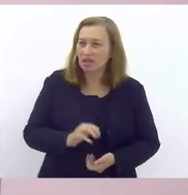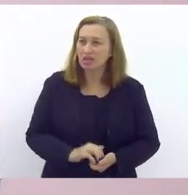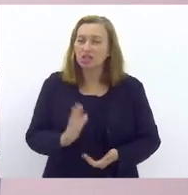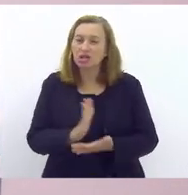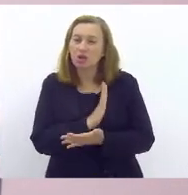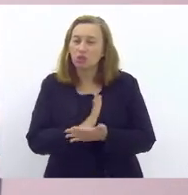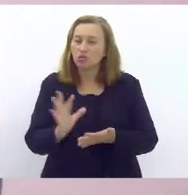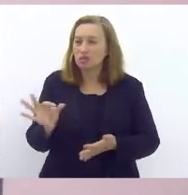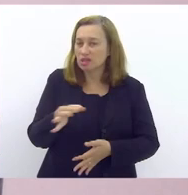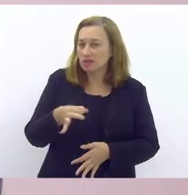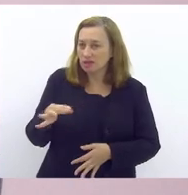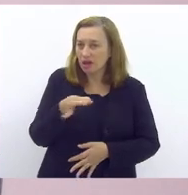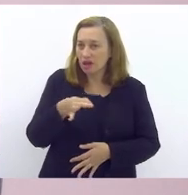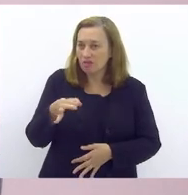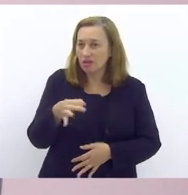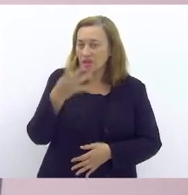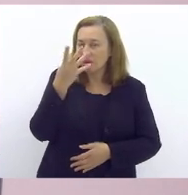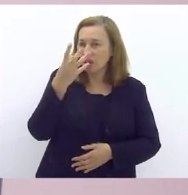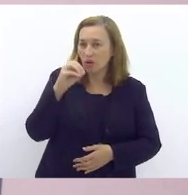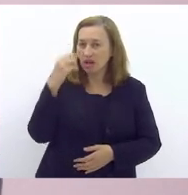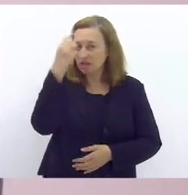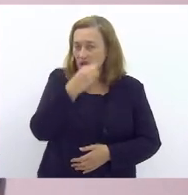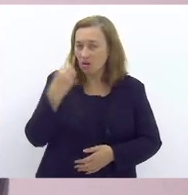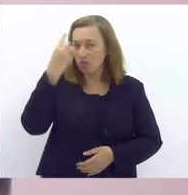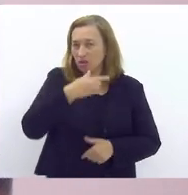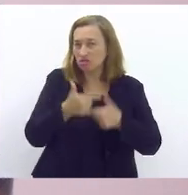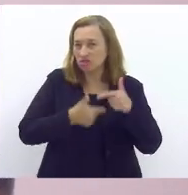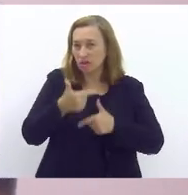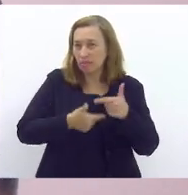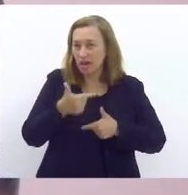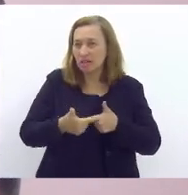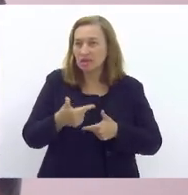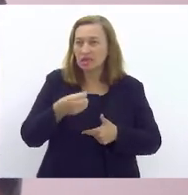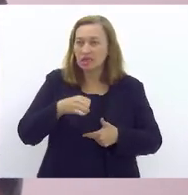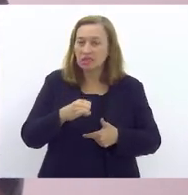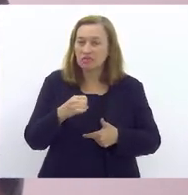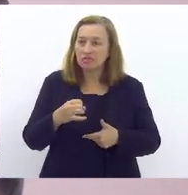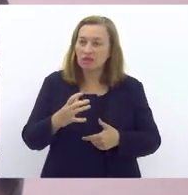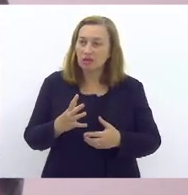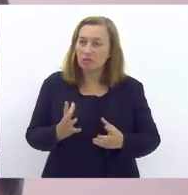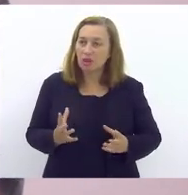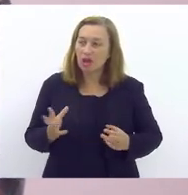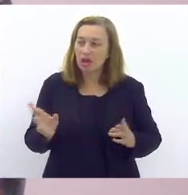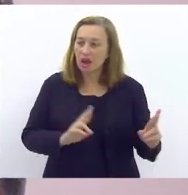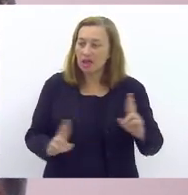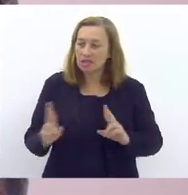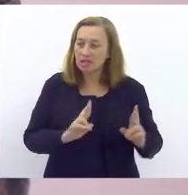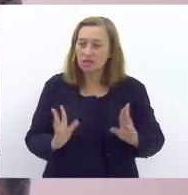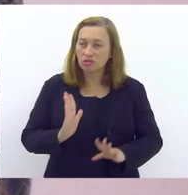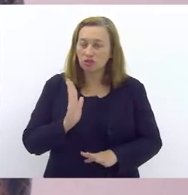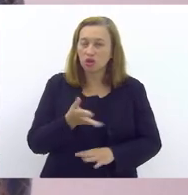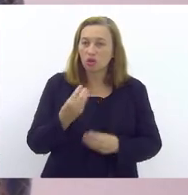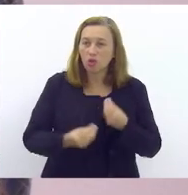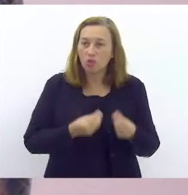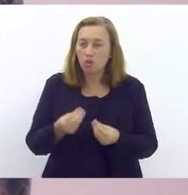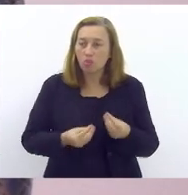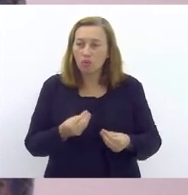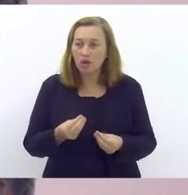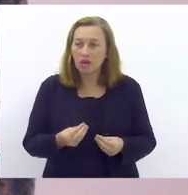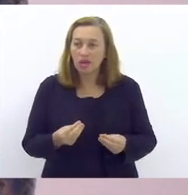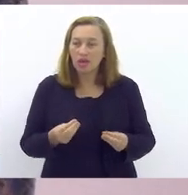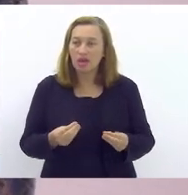alguns centavos para 40 horas de trabalho, se a gente fizer uma correlação direta, como é o cálculo feito na rede